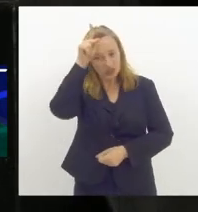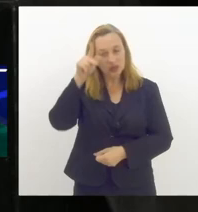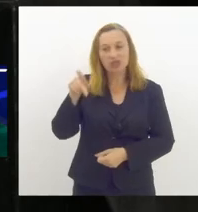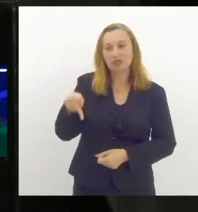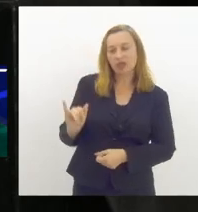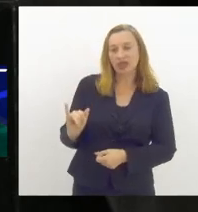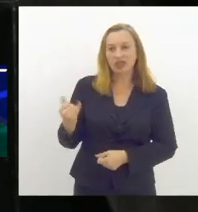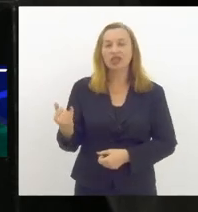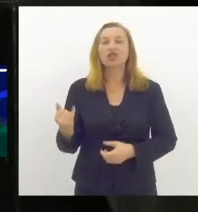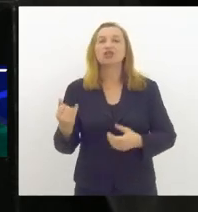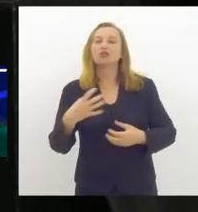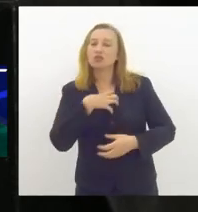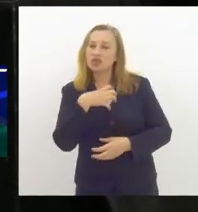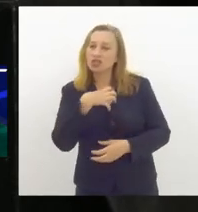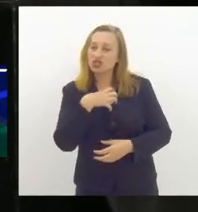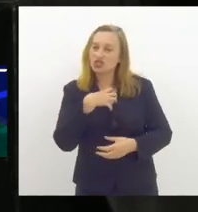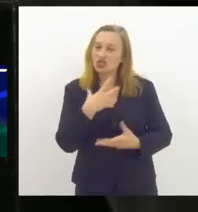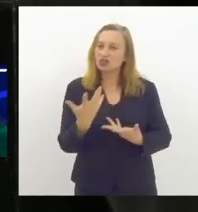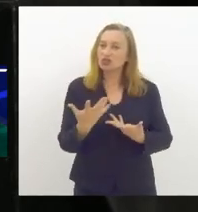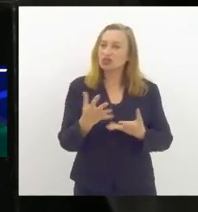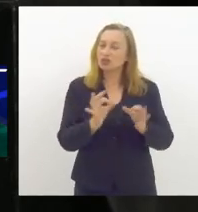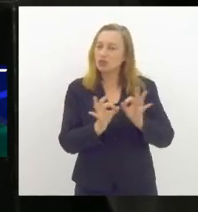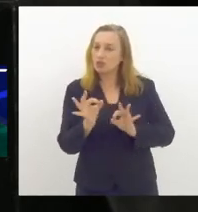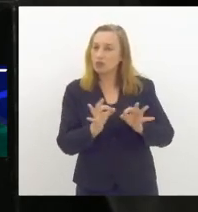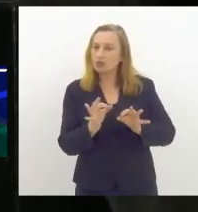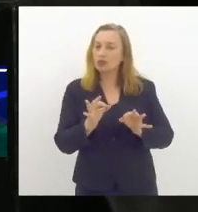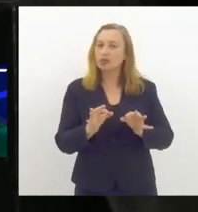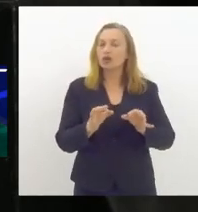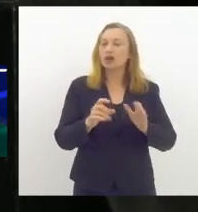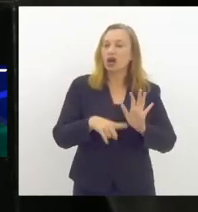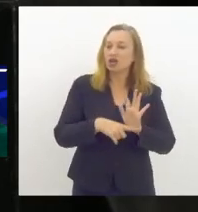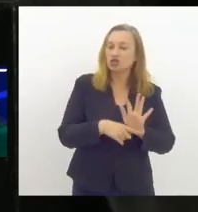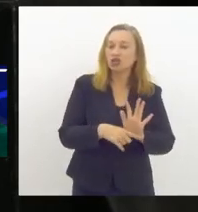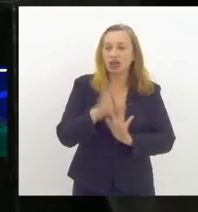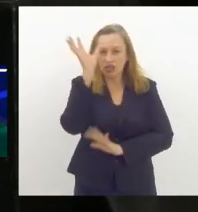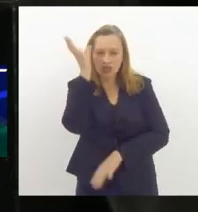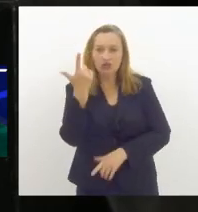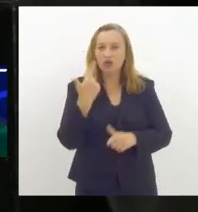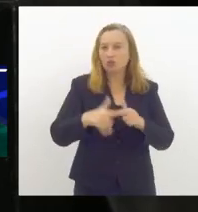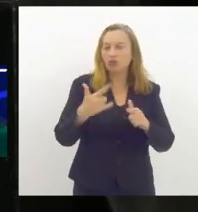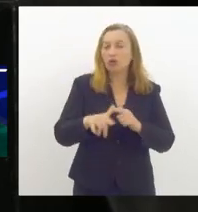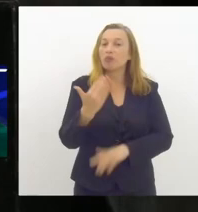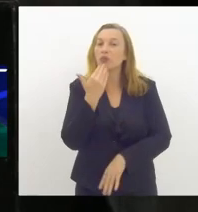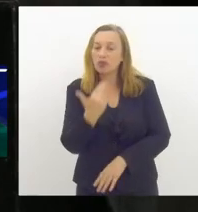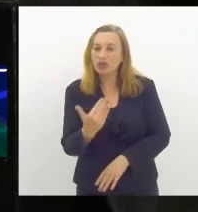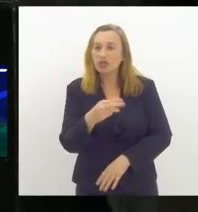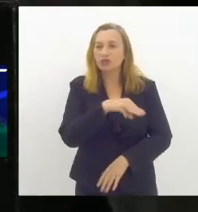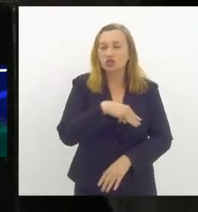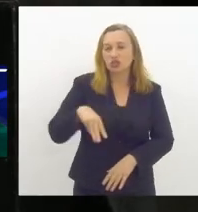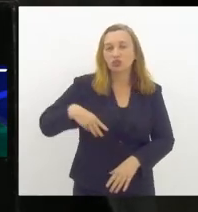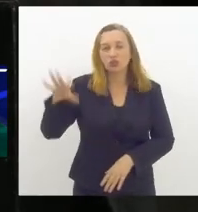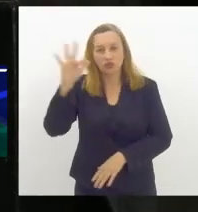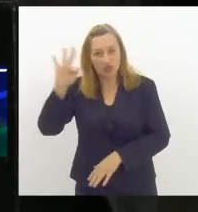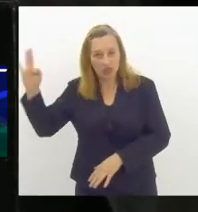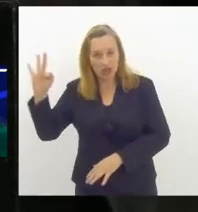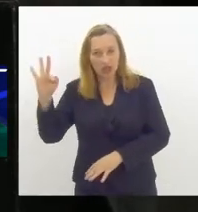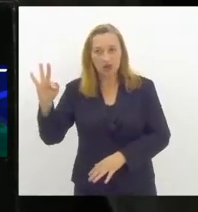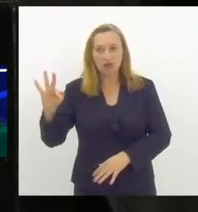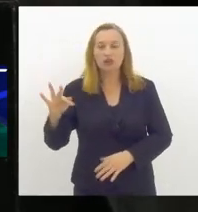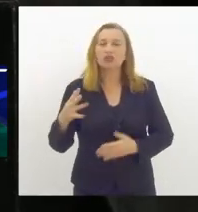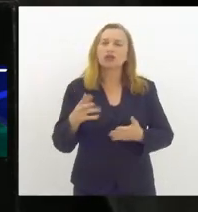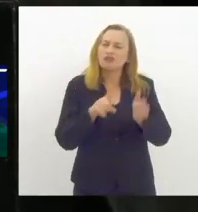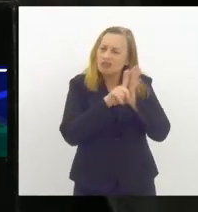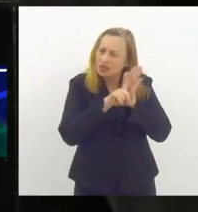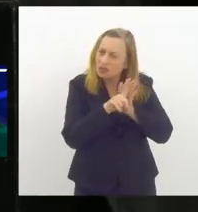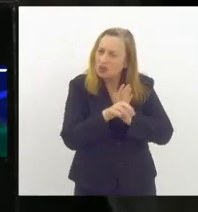Paraty no sentido de buscar um equacionamento para este problema e fazer um apelo ao Ministério Público Federal que